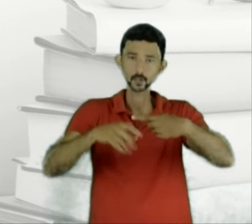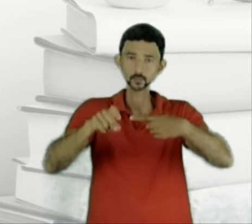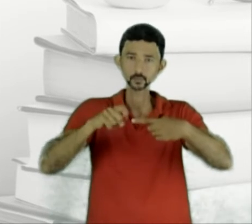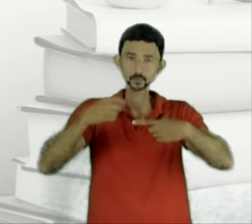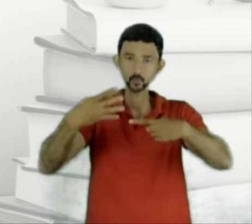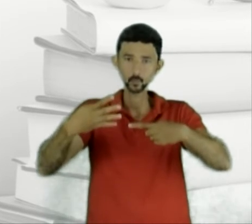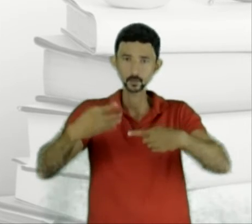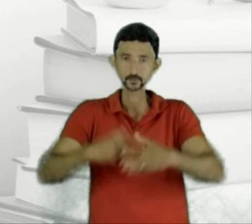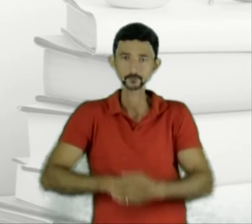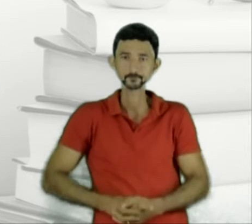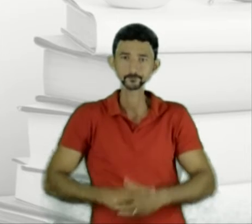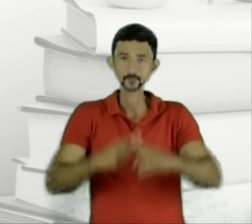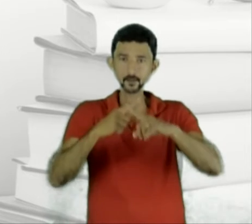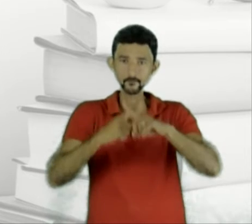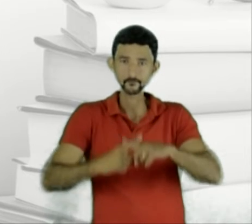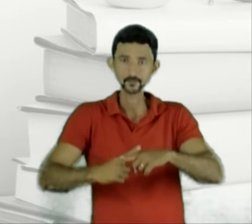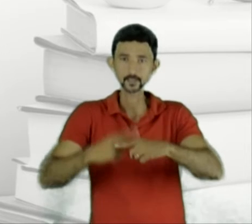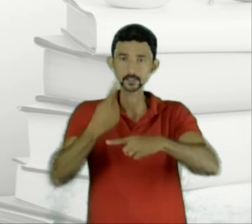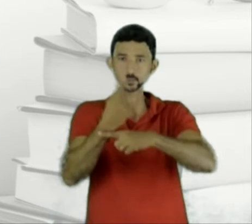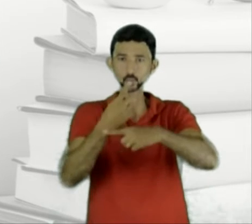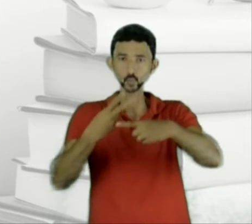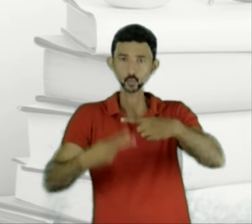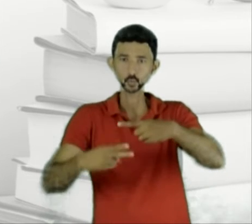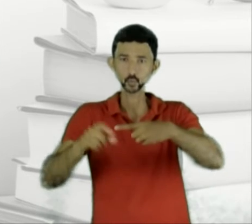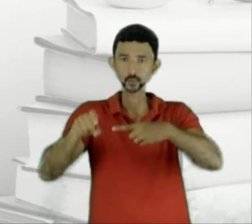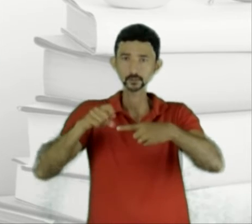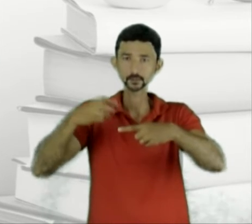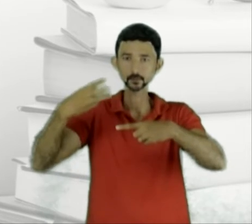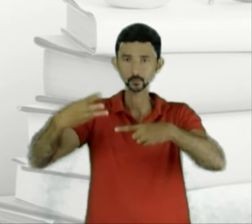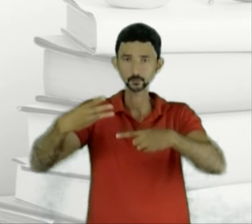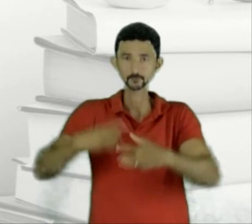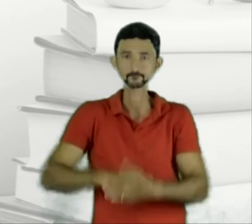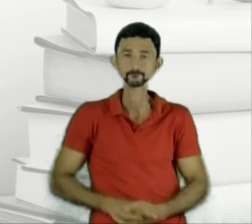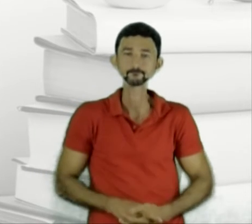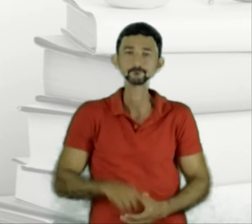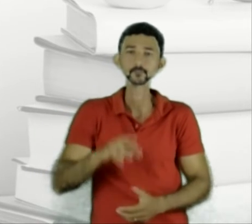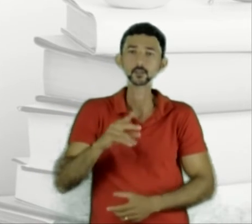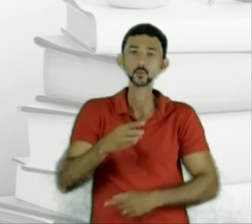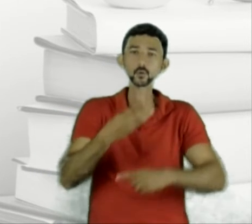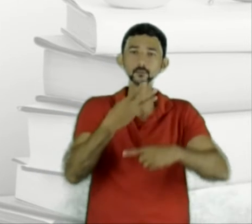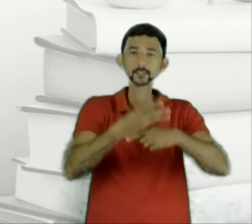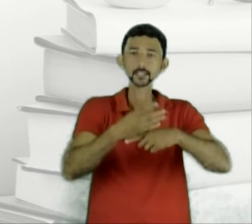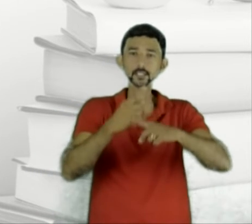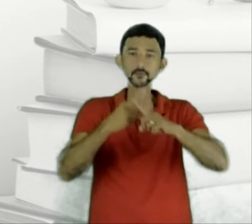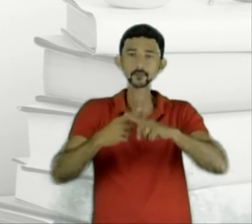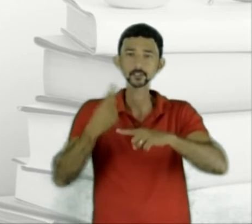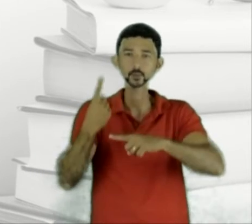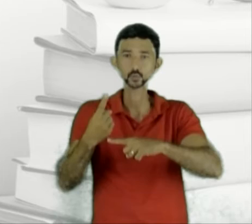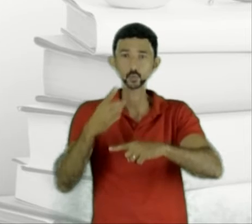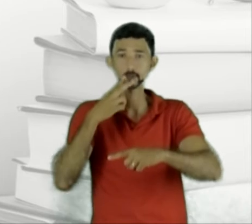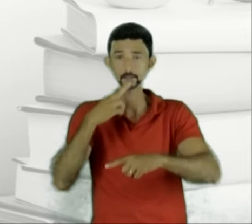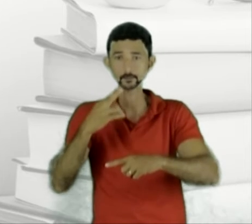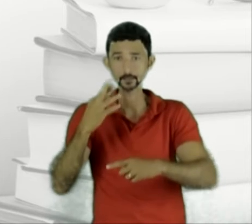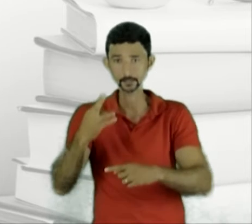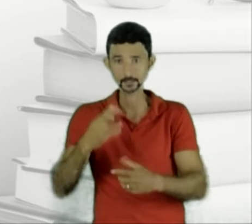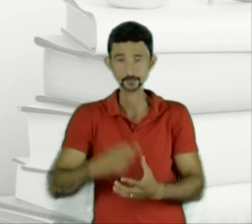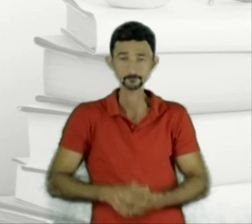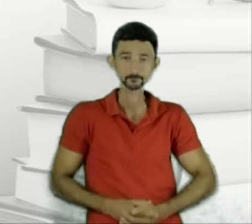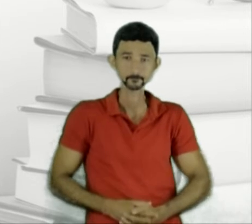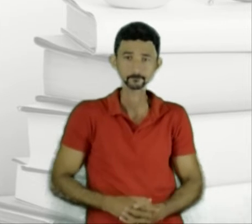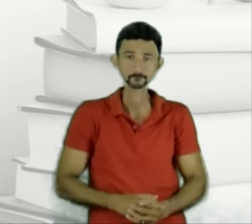quartos de x à quarta vezes meio de x ao cubo. Então, 3 vezes 1 dá 3. Lembrando como é